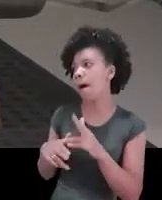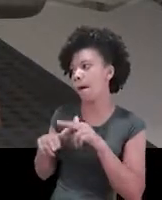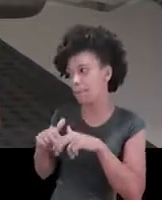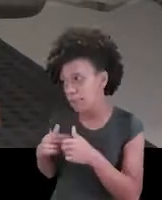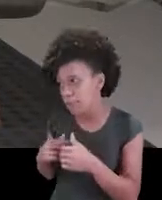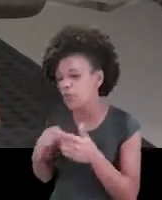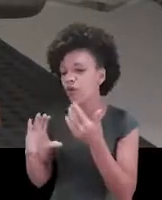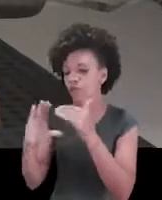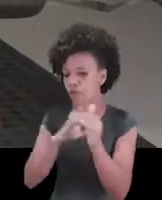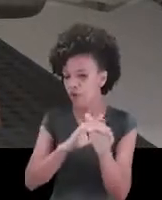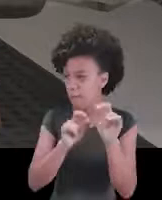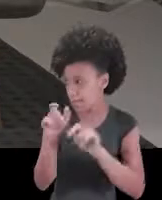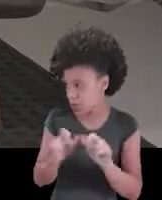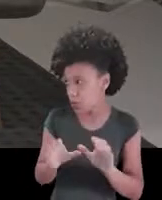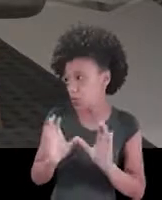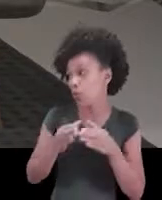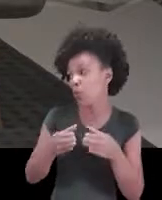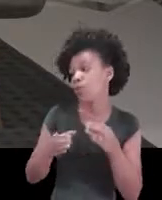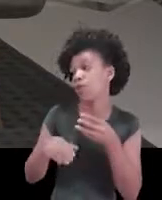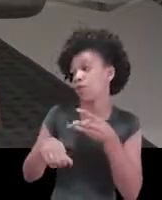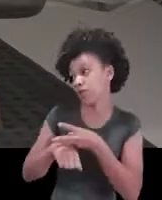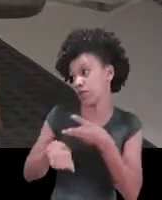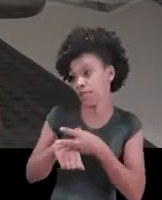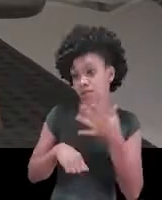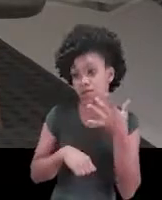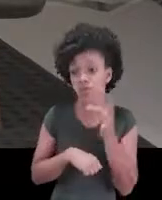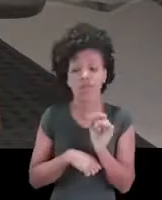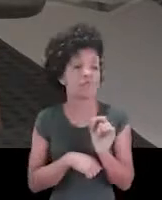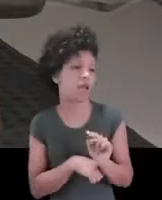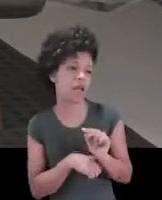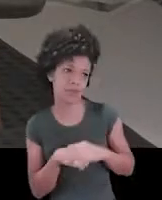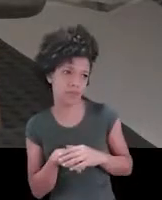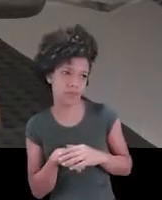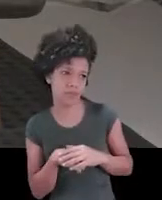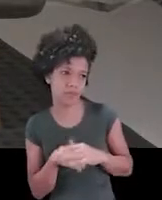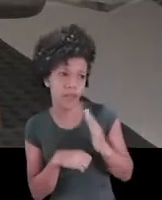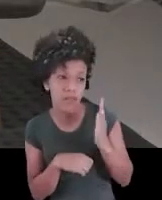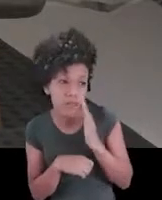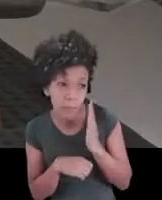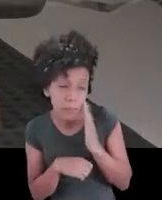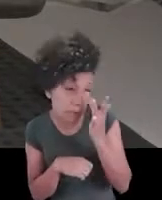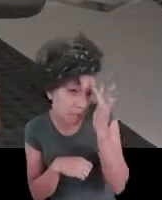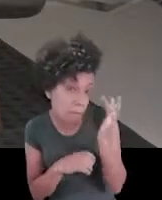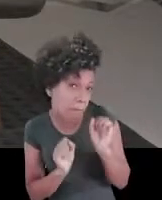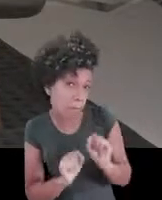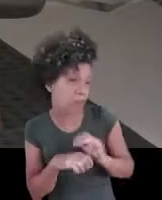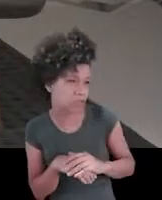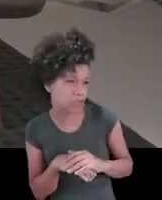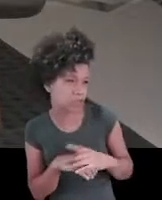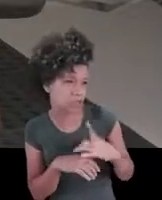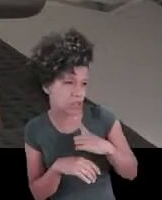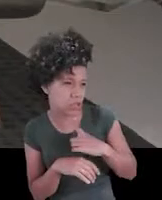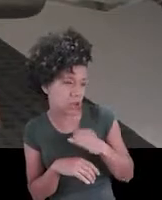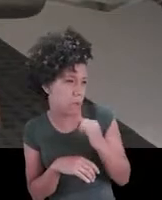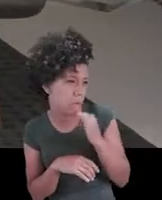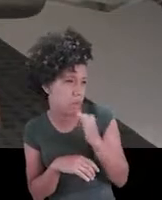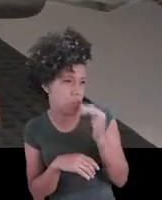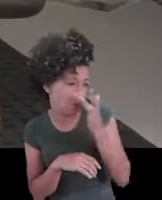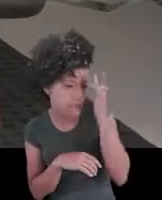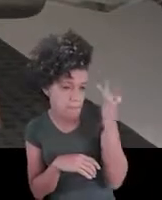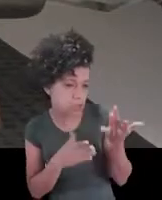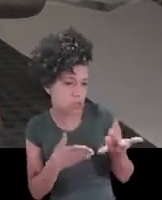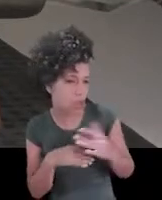perigosíssimo Karen colocando pessoas em grupo de WhatsApp sabe ali você não sabe se a pessoa pode até parecer uma uma pessoa